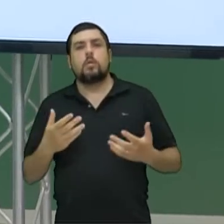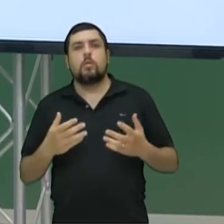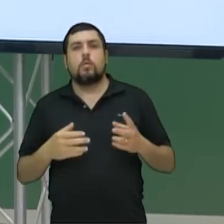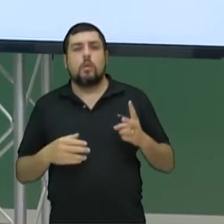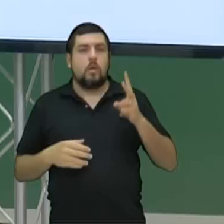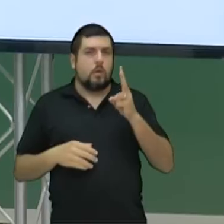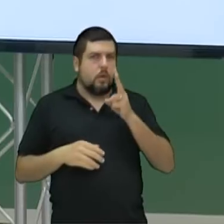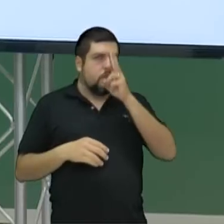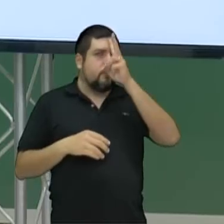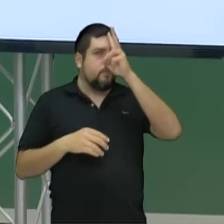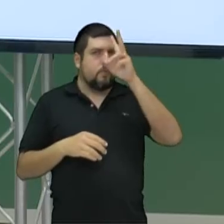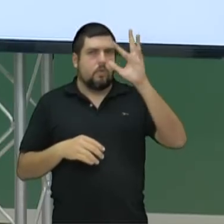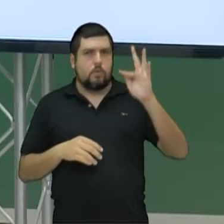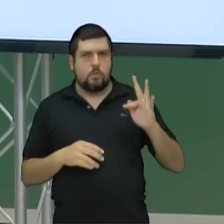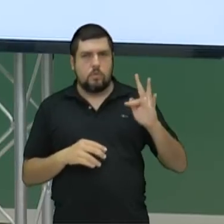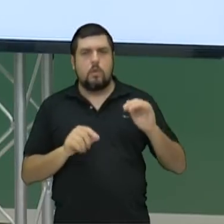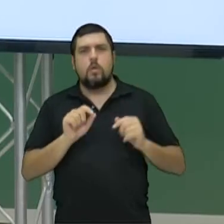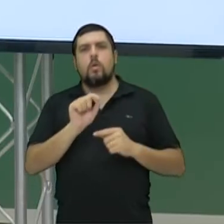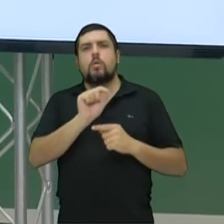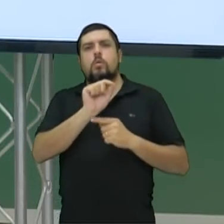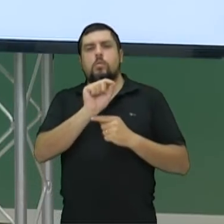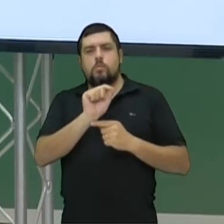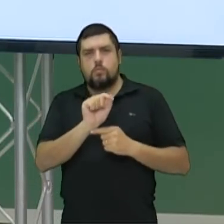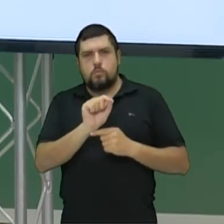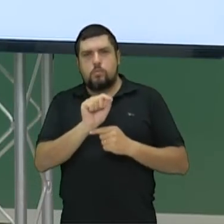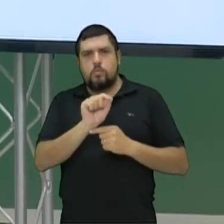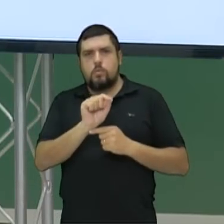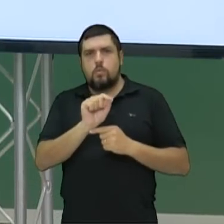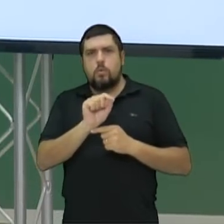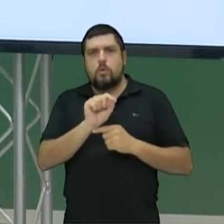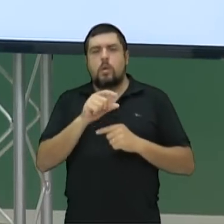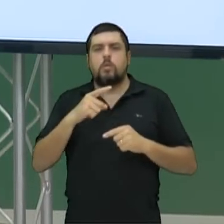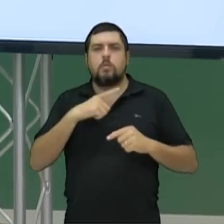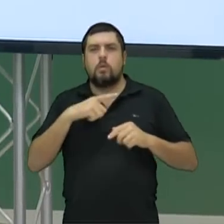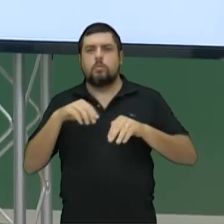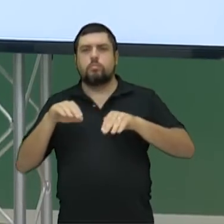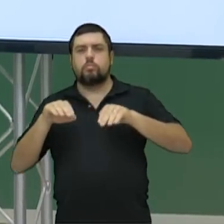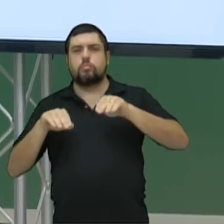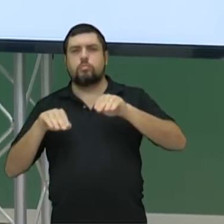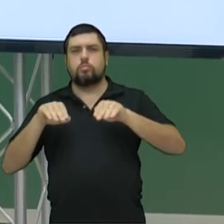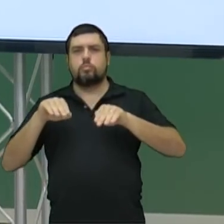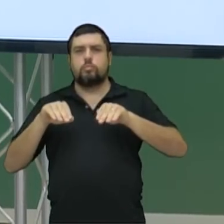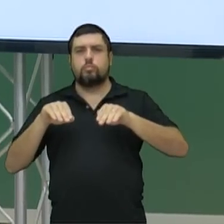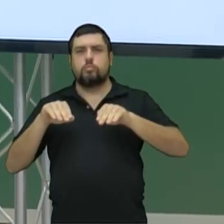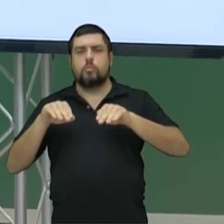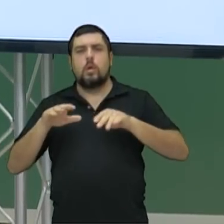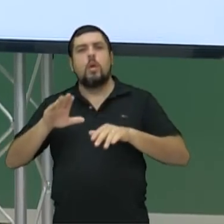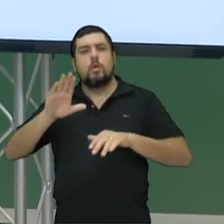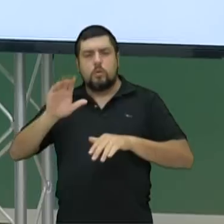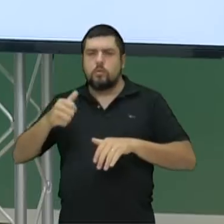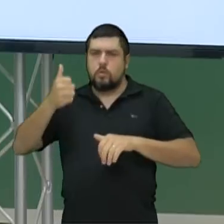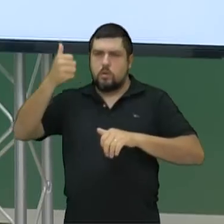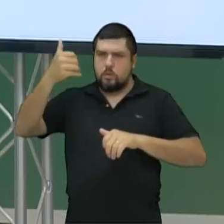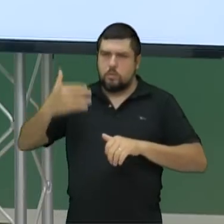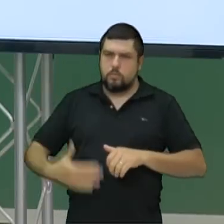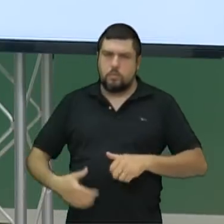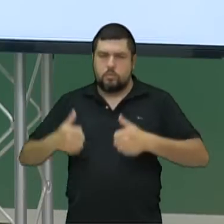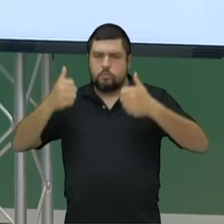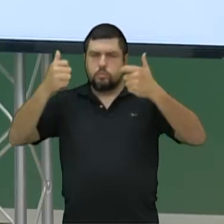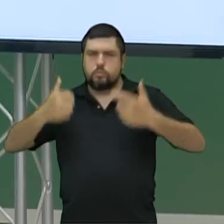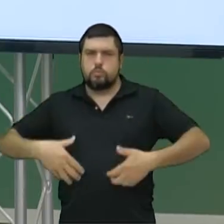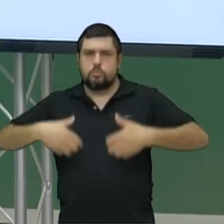ideia de alterar esse estado de equilíbrio, que a gente já falou isso trocentos mil vezes, nós estamos cansados de bater sobre